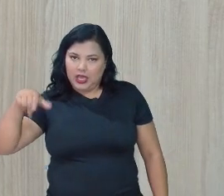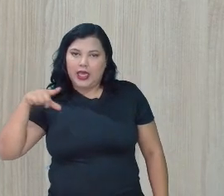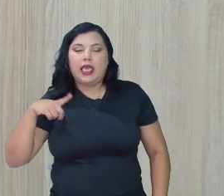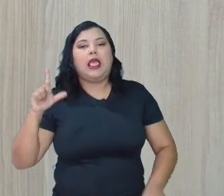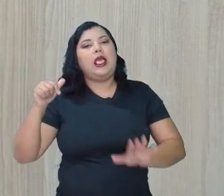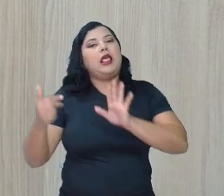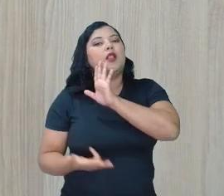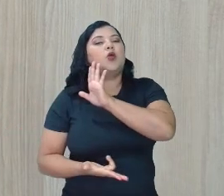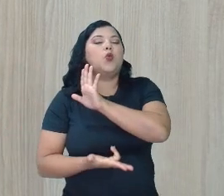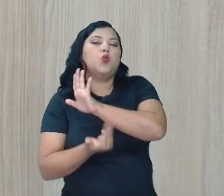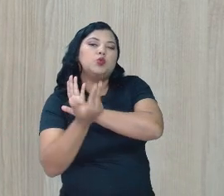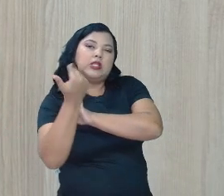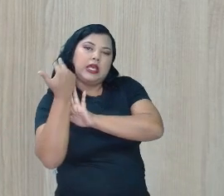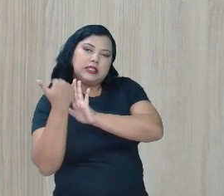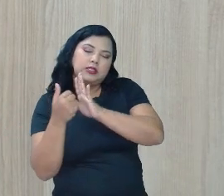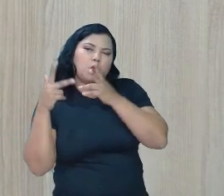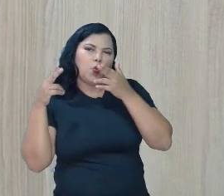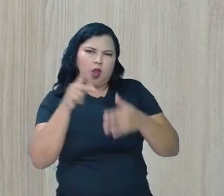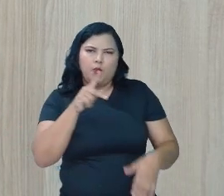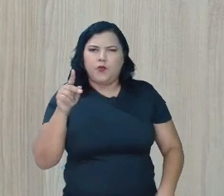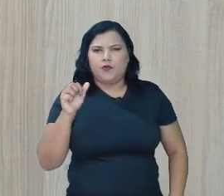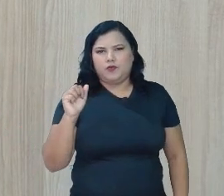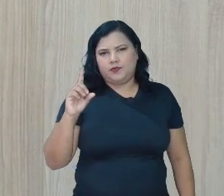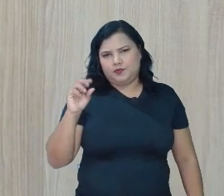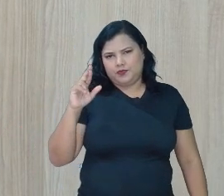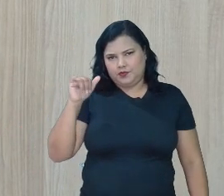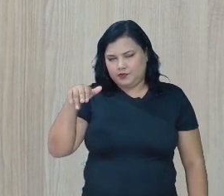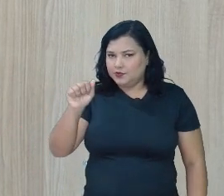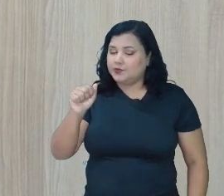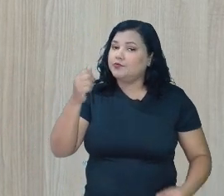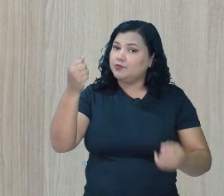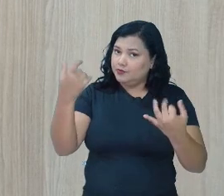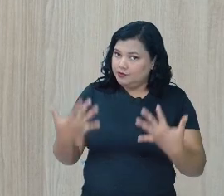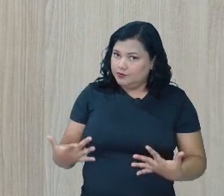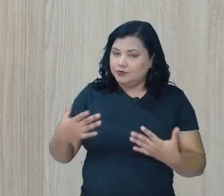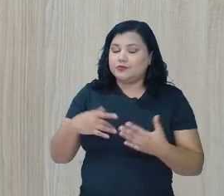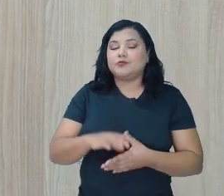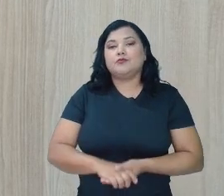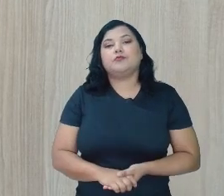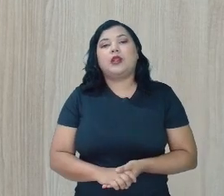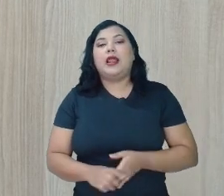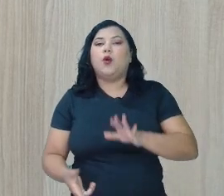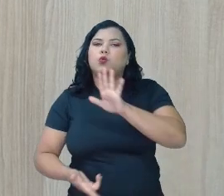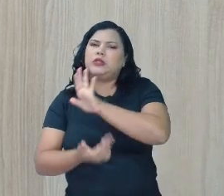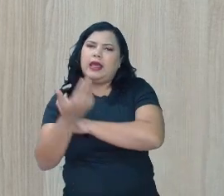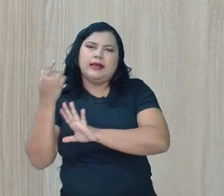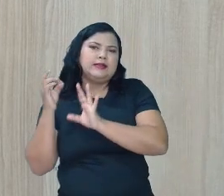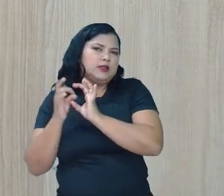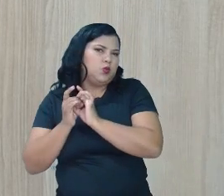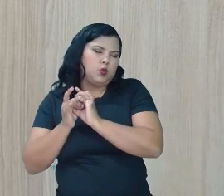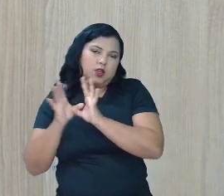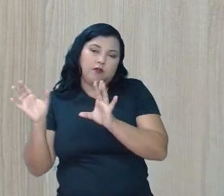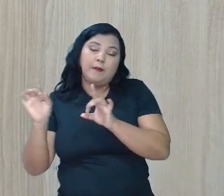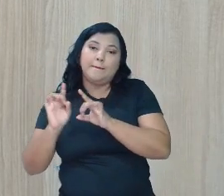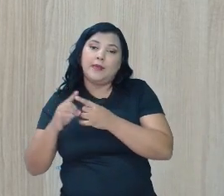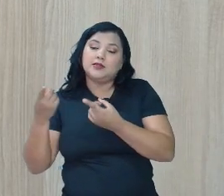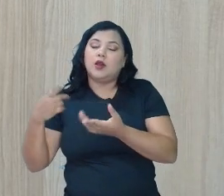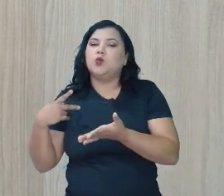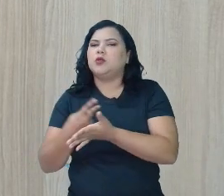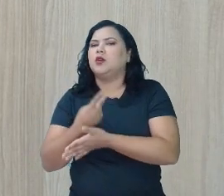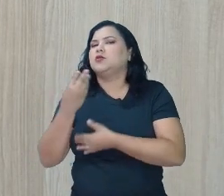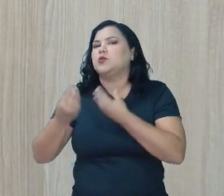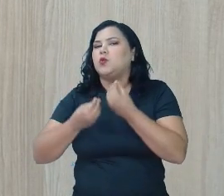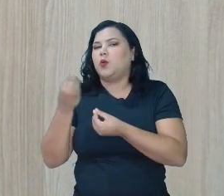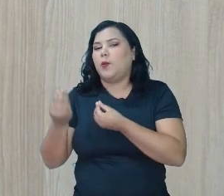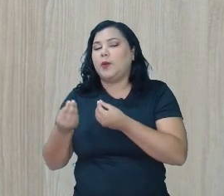professora Adriana falou aí na definição, ele é voluntário, né, livre, é um desenho livre, mas que ele acontece